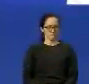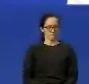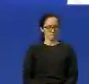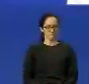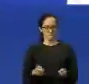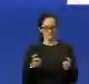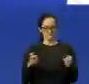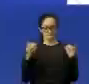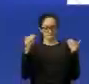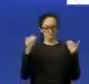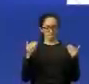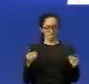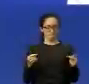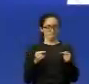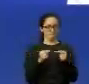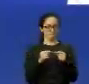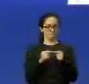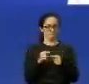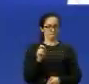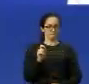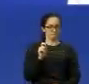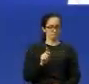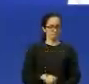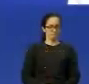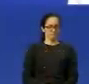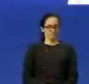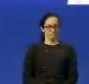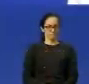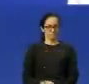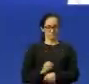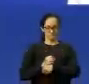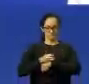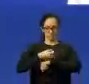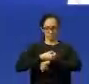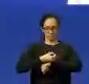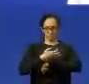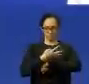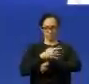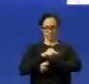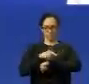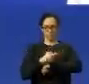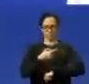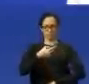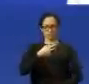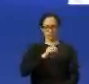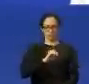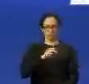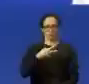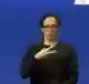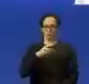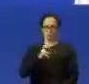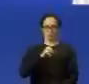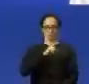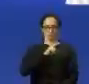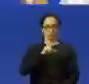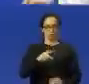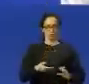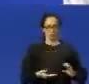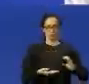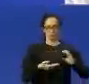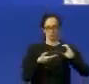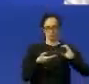as análises aí dos diâmetros, né, no caso, é aquela que tem um diâmetro de 4,025. Portanto, resposta C,